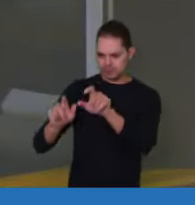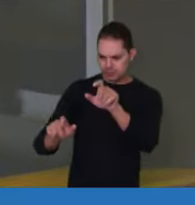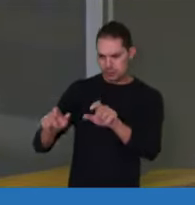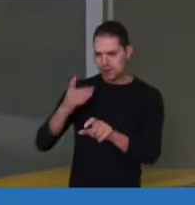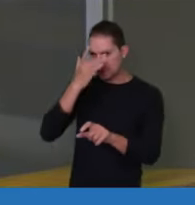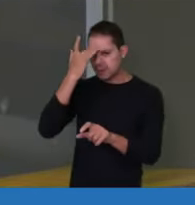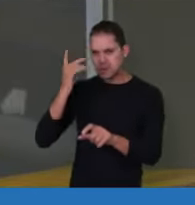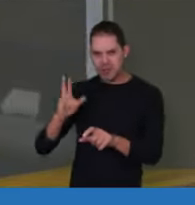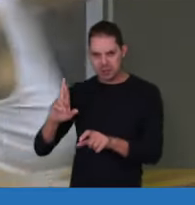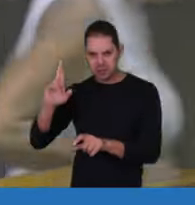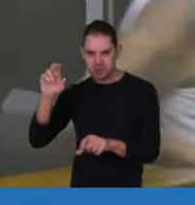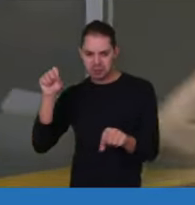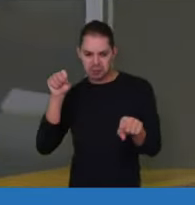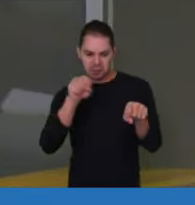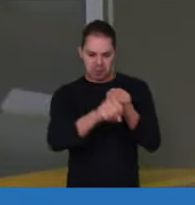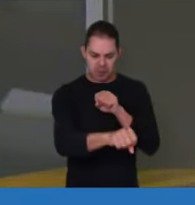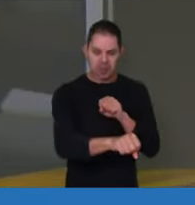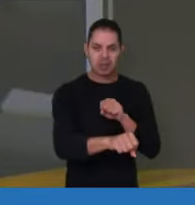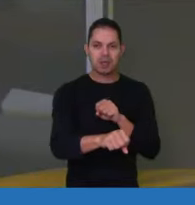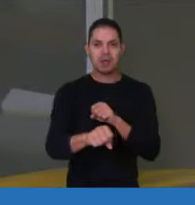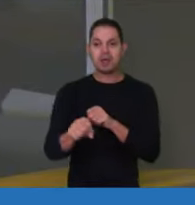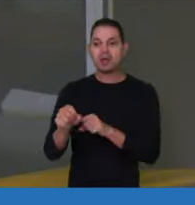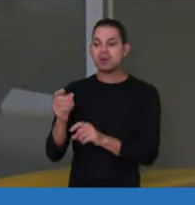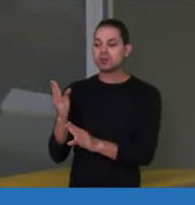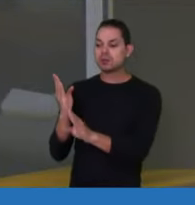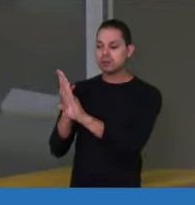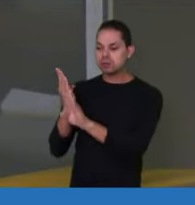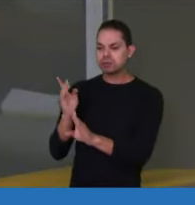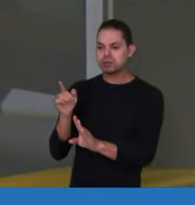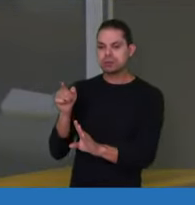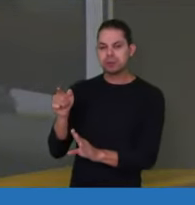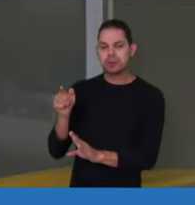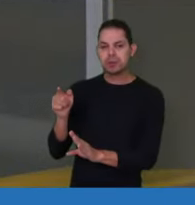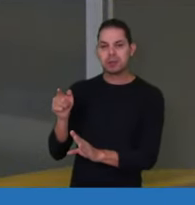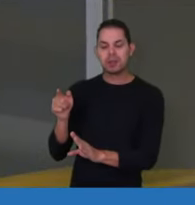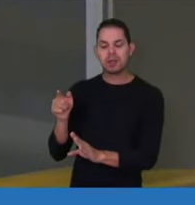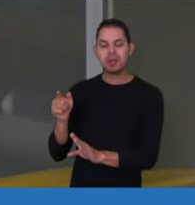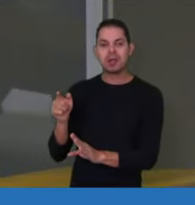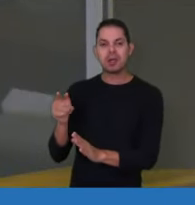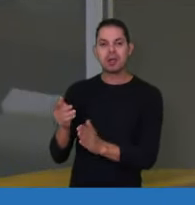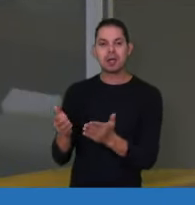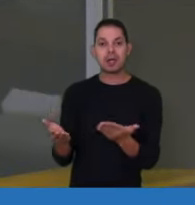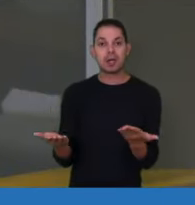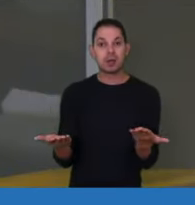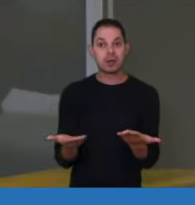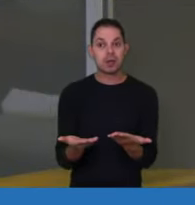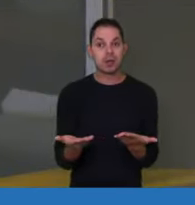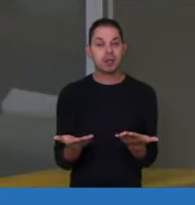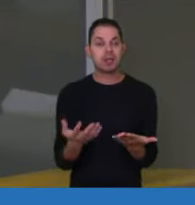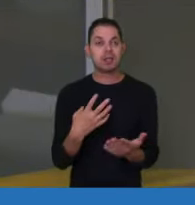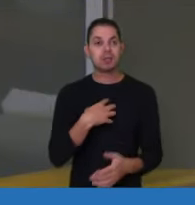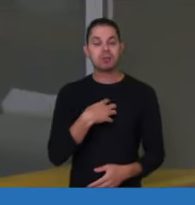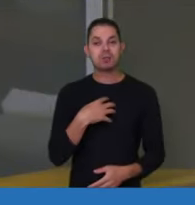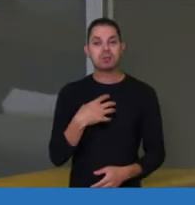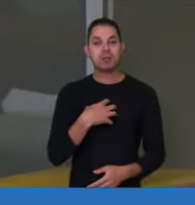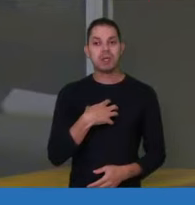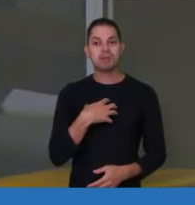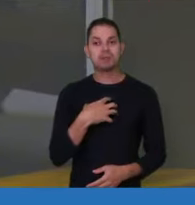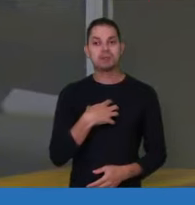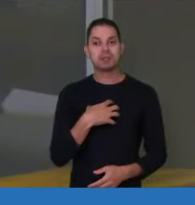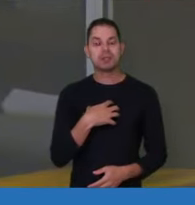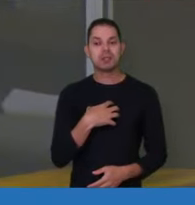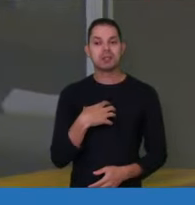mandantes desse crime hediondo nos coloca numa condição,